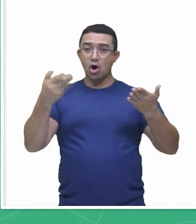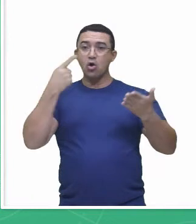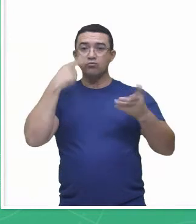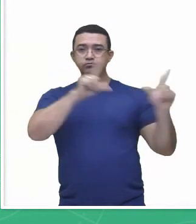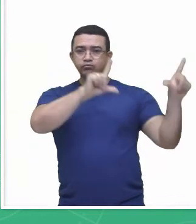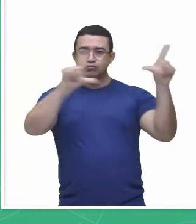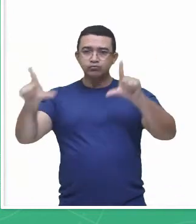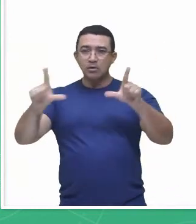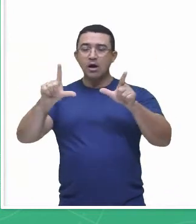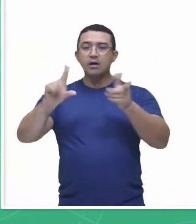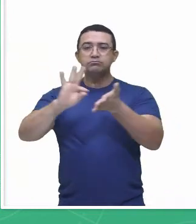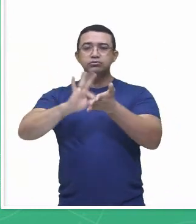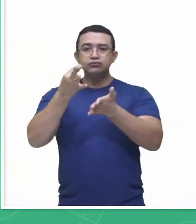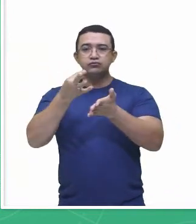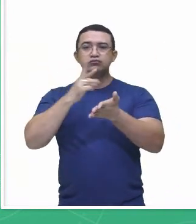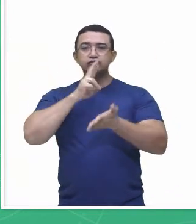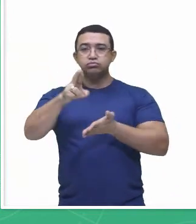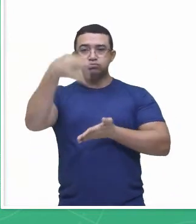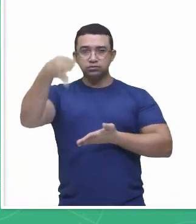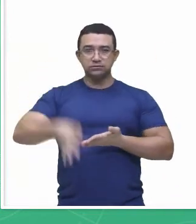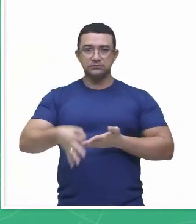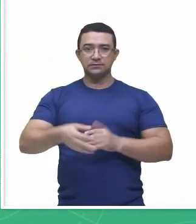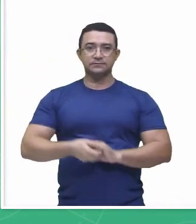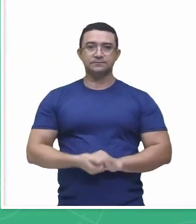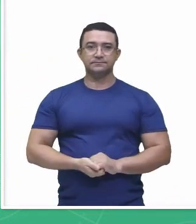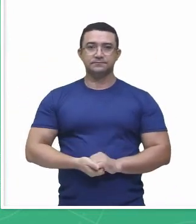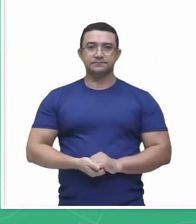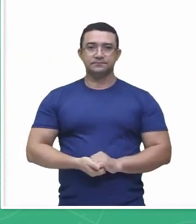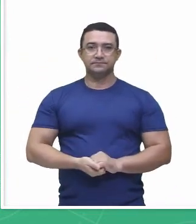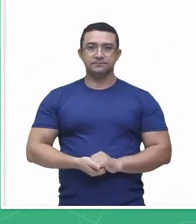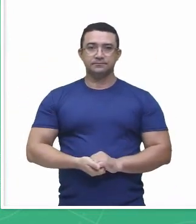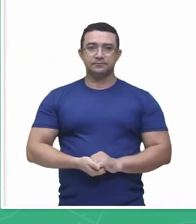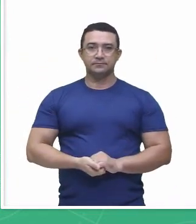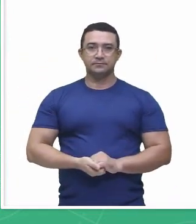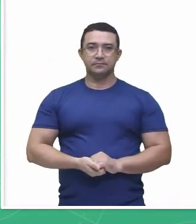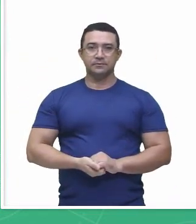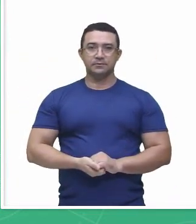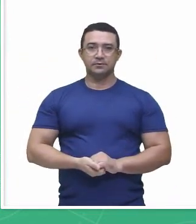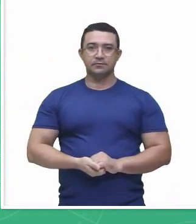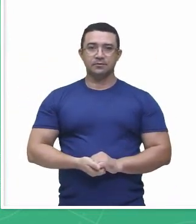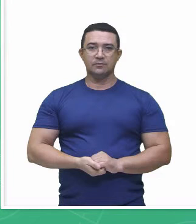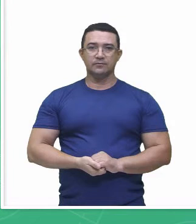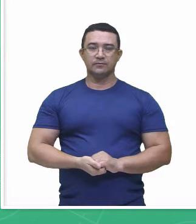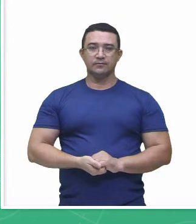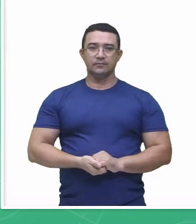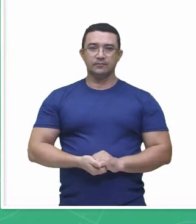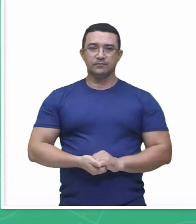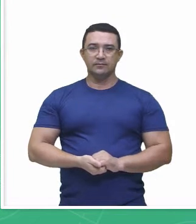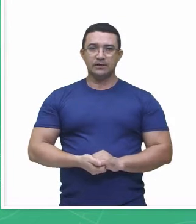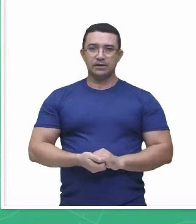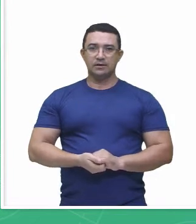qual é a resposta correta. Olha só, gente, na letra A, então,